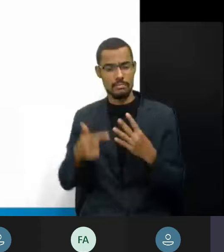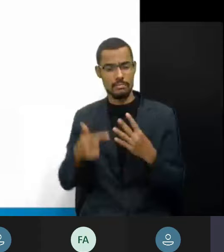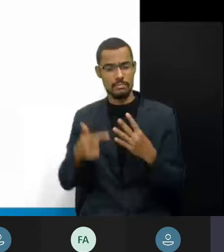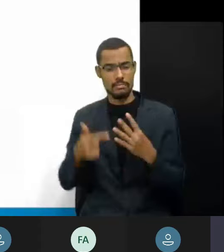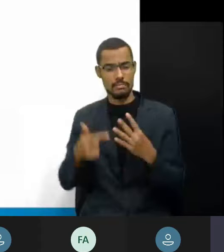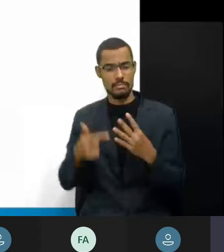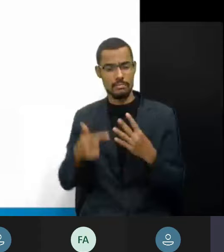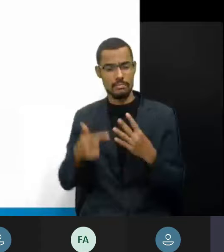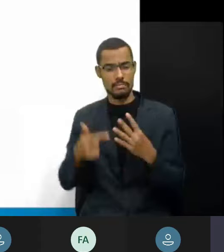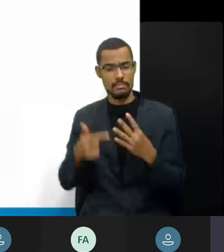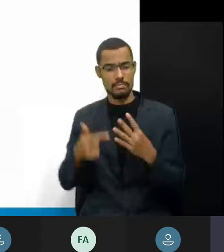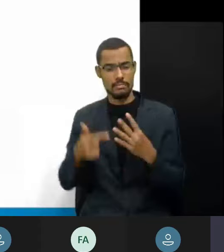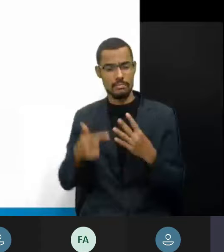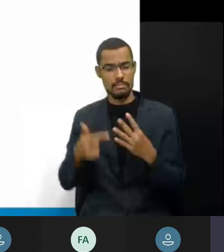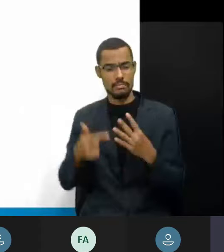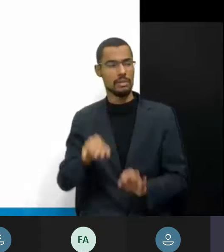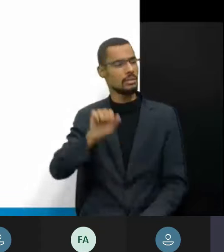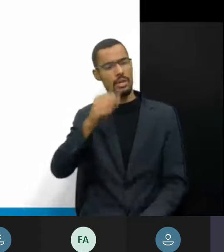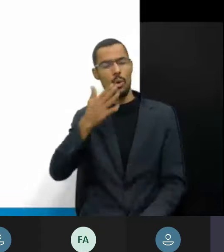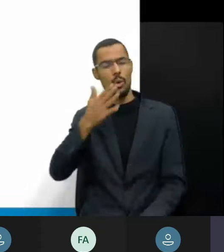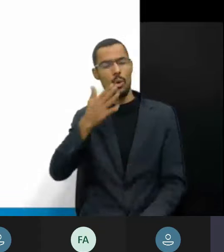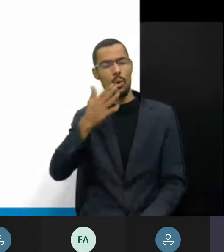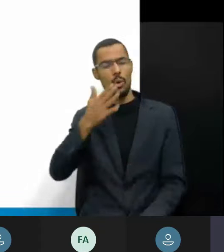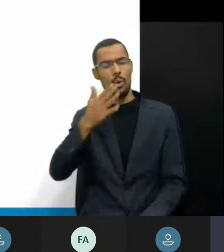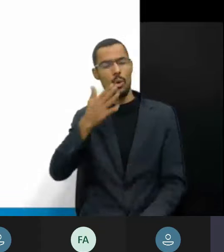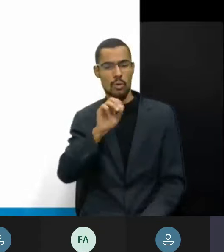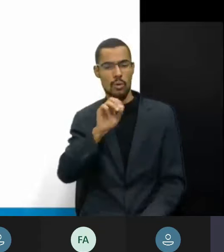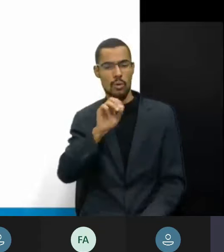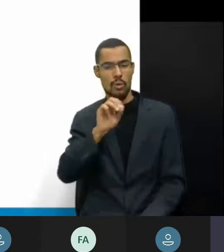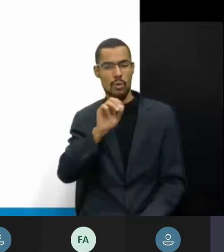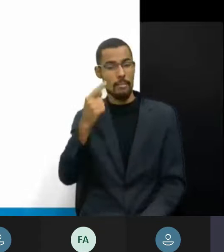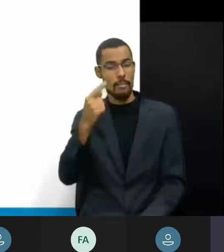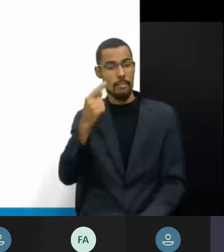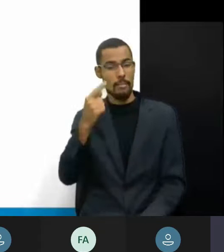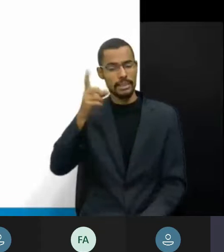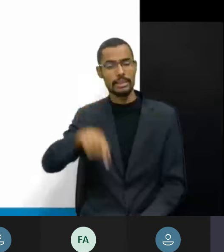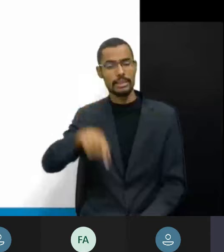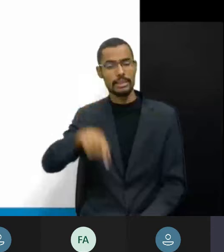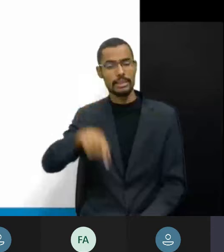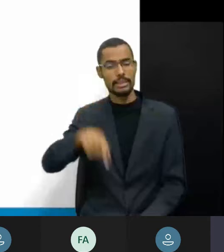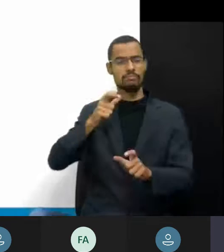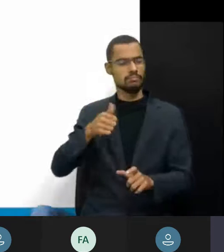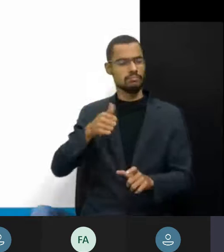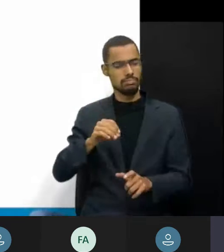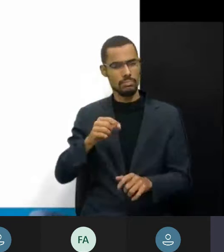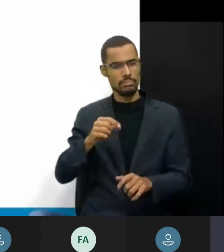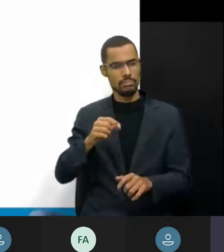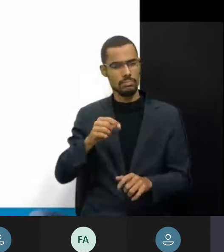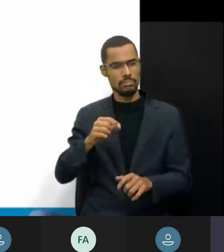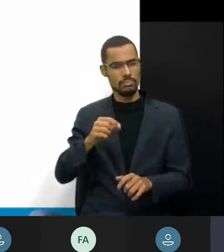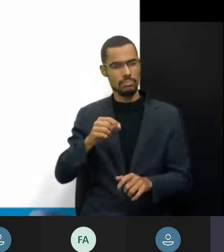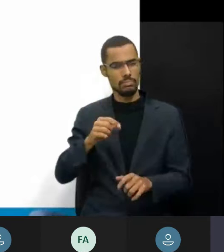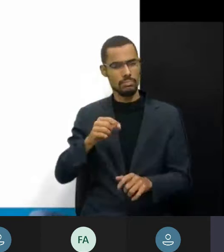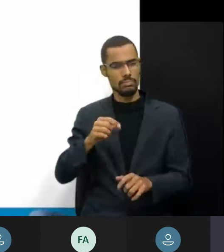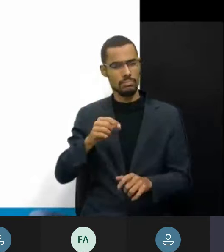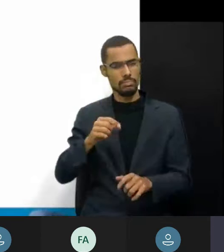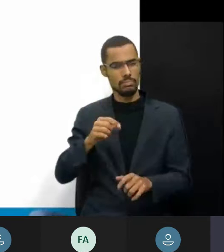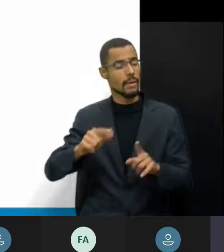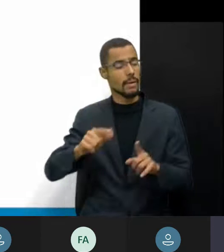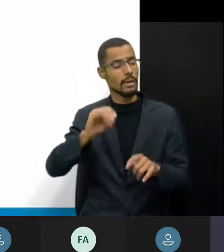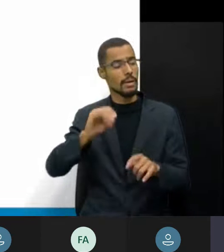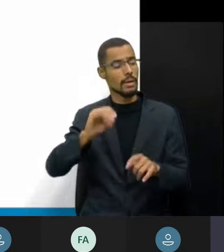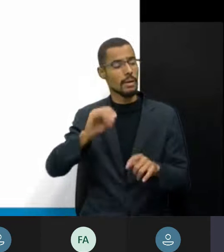pode ser tanto transversal quanto o corte longitudinal. Nós conseguimos observar todas as estruturas,